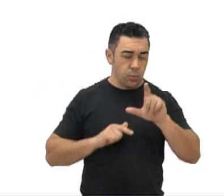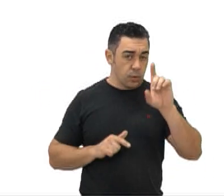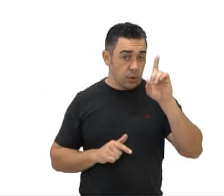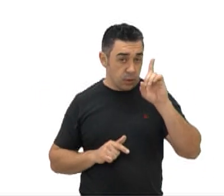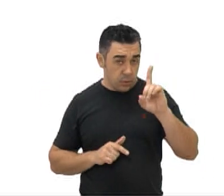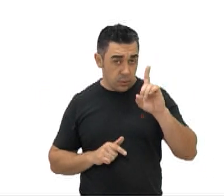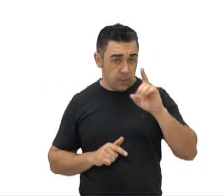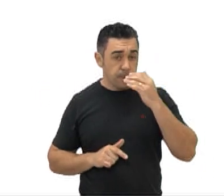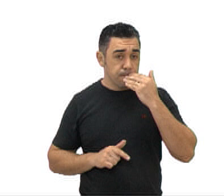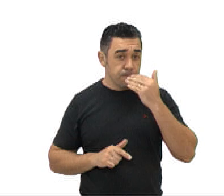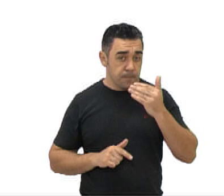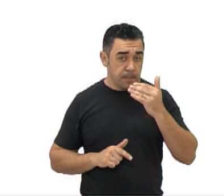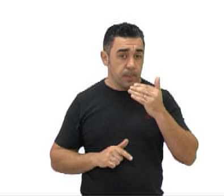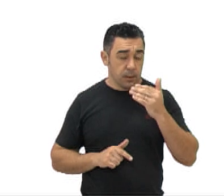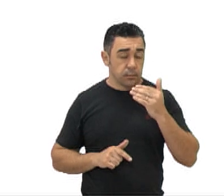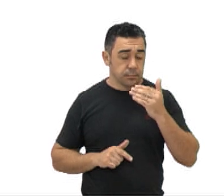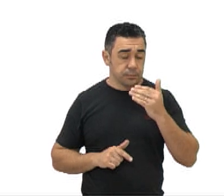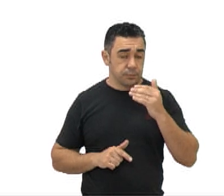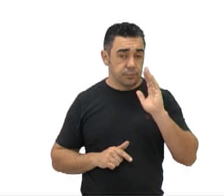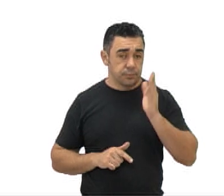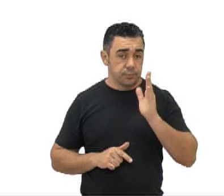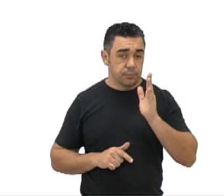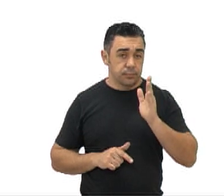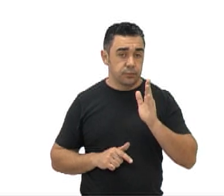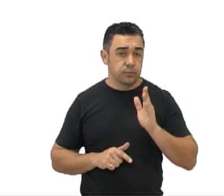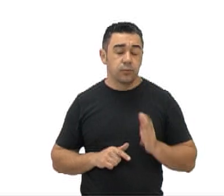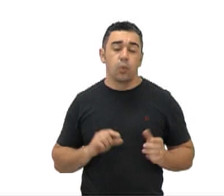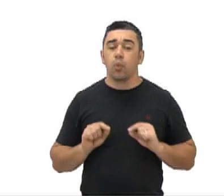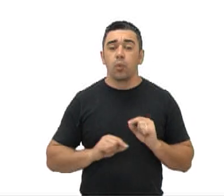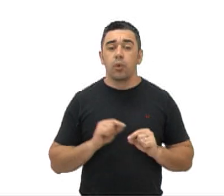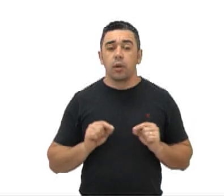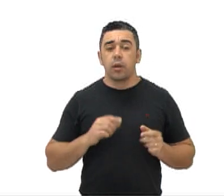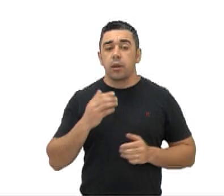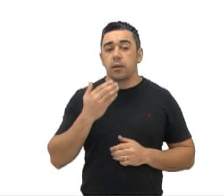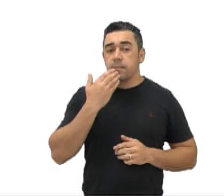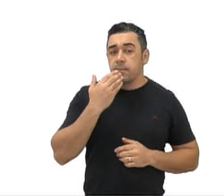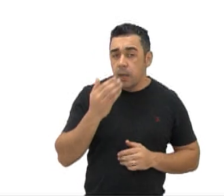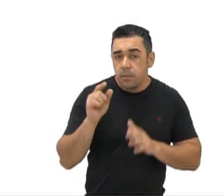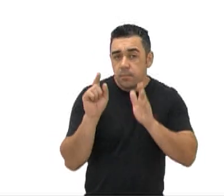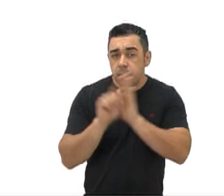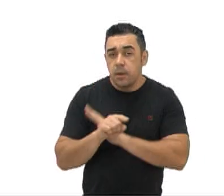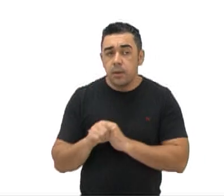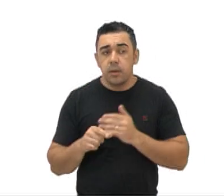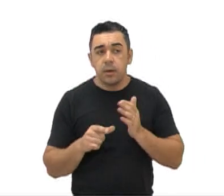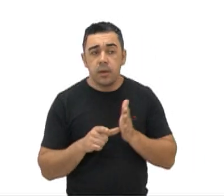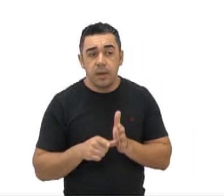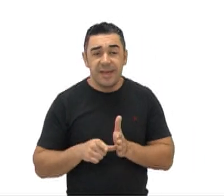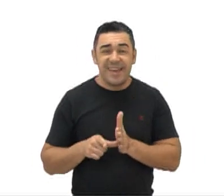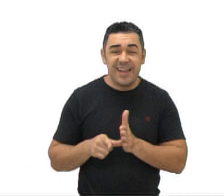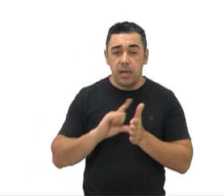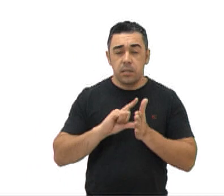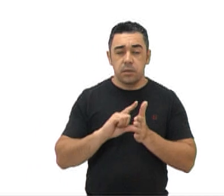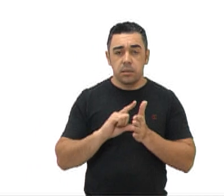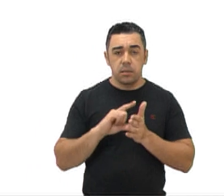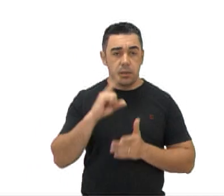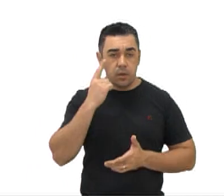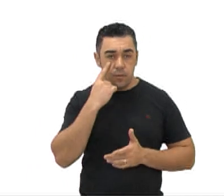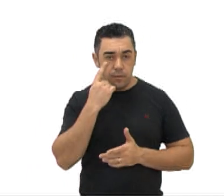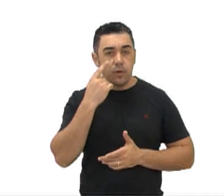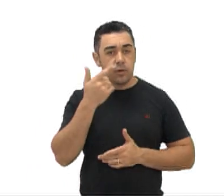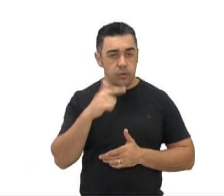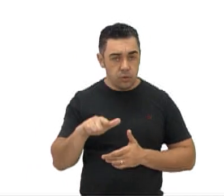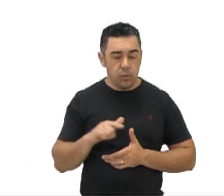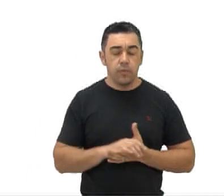D, ele já usa o contrário. Ele pergunta para vocês qual é o antecessor. Veja lá